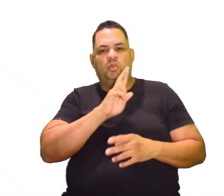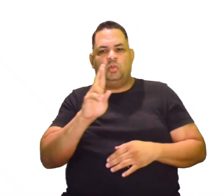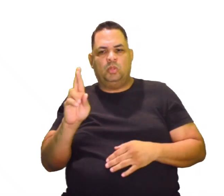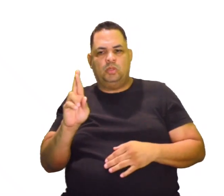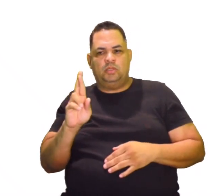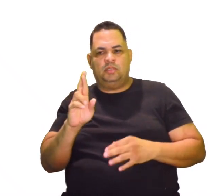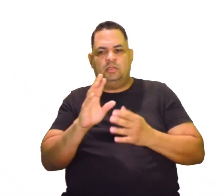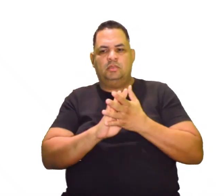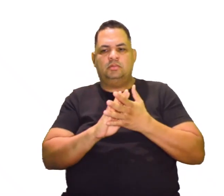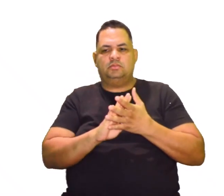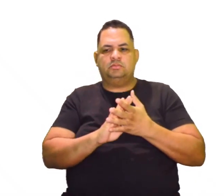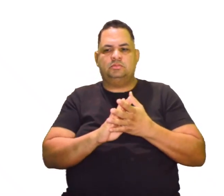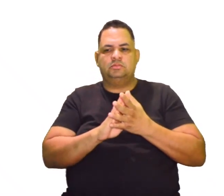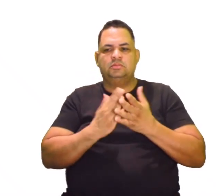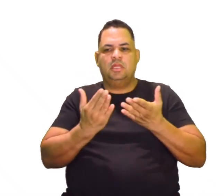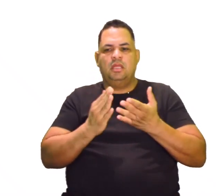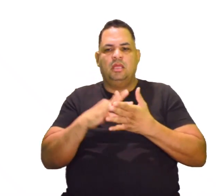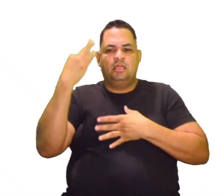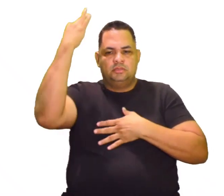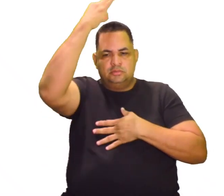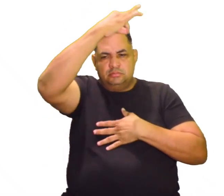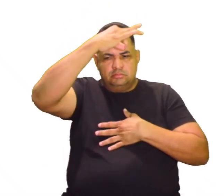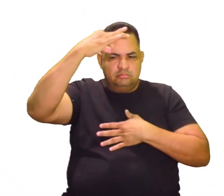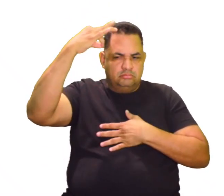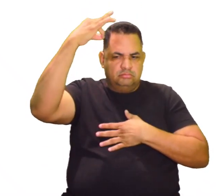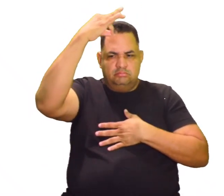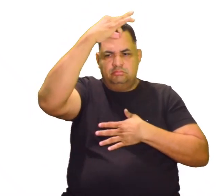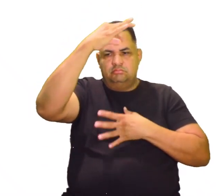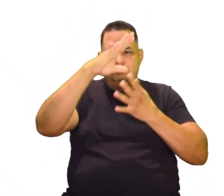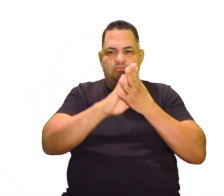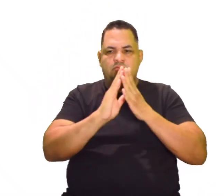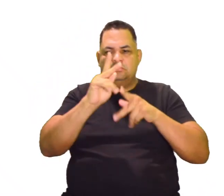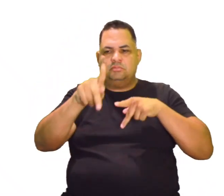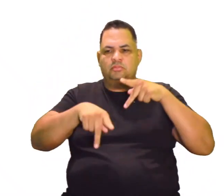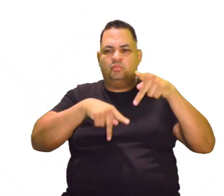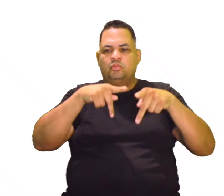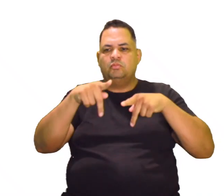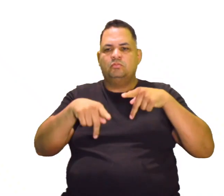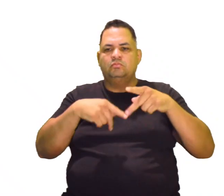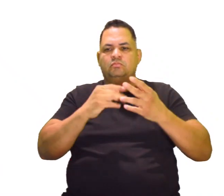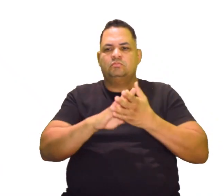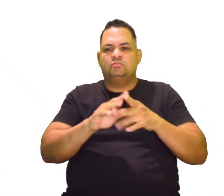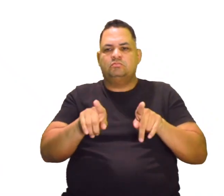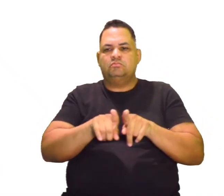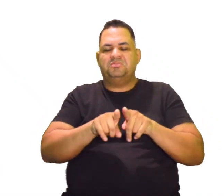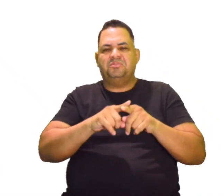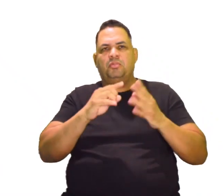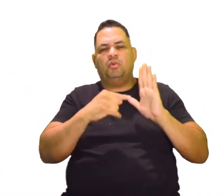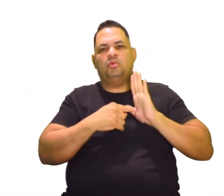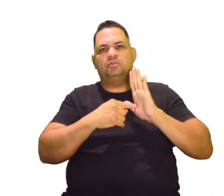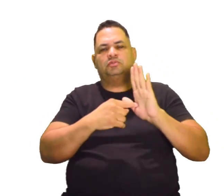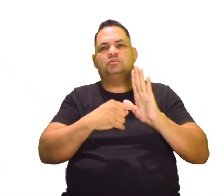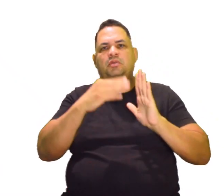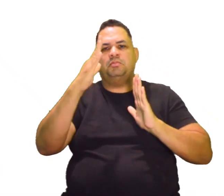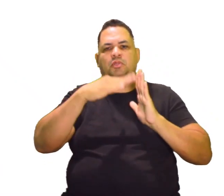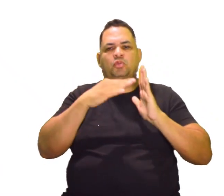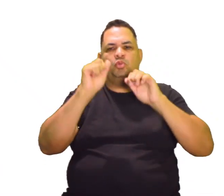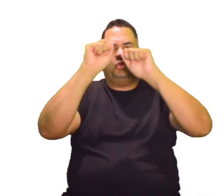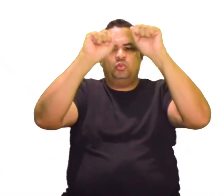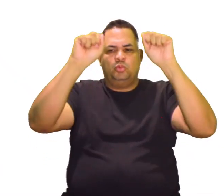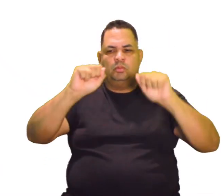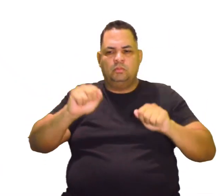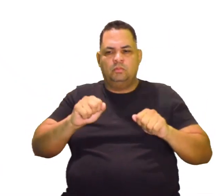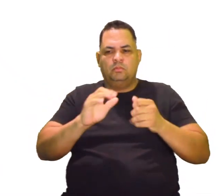à espiritualidade, né, do povo que a produziu, seja em forma de pintura ou de escultura, reproduzir,